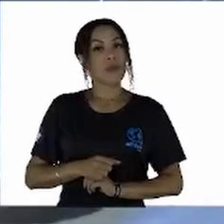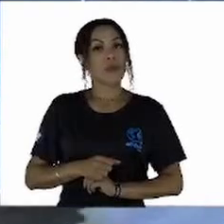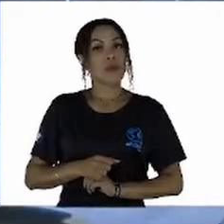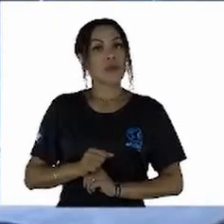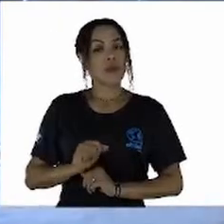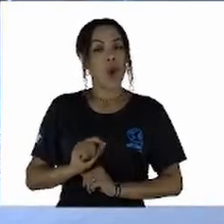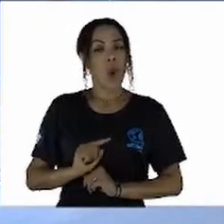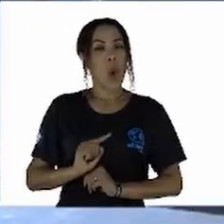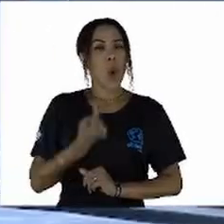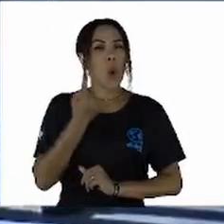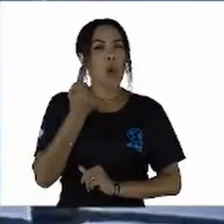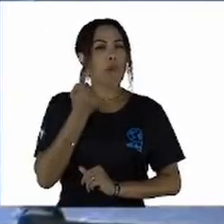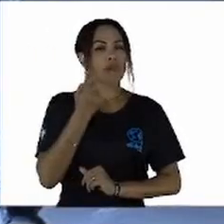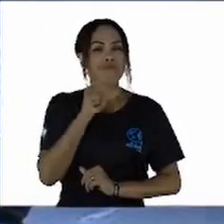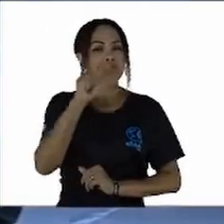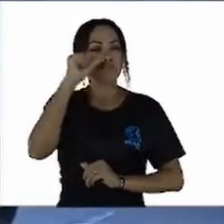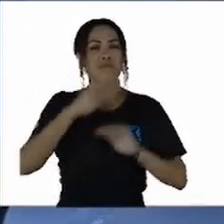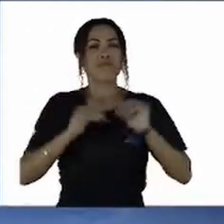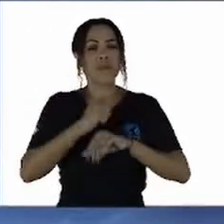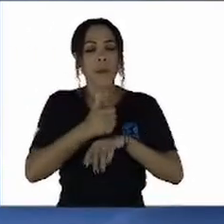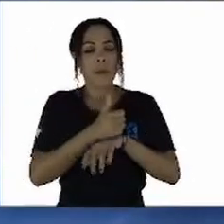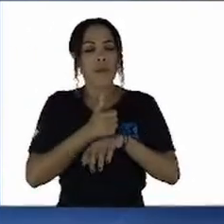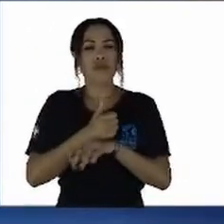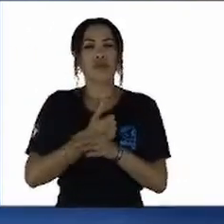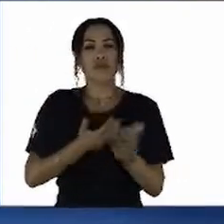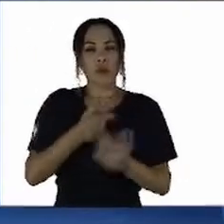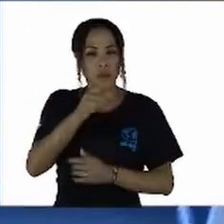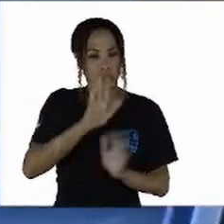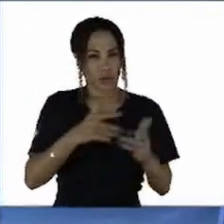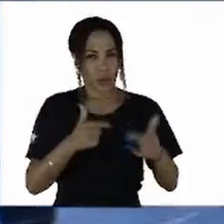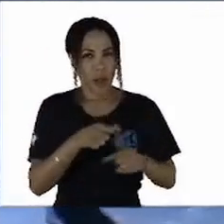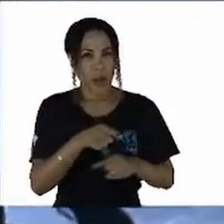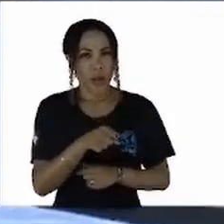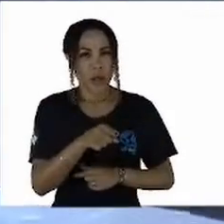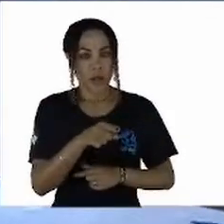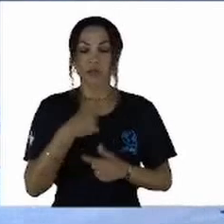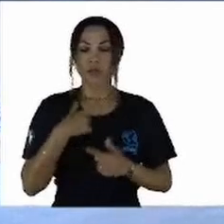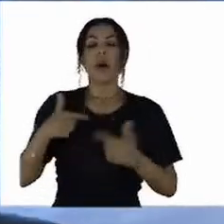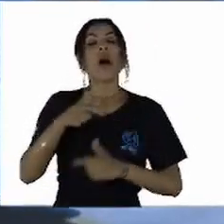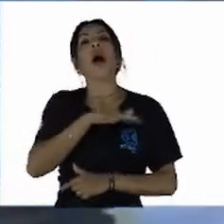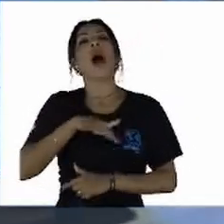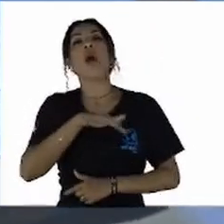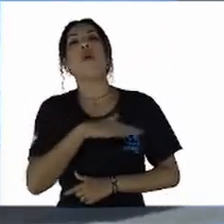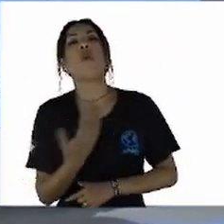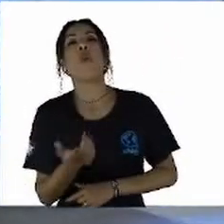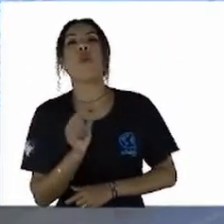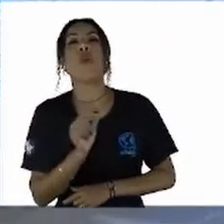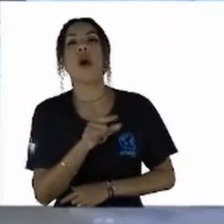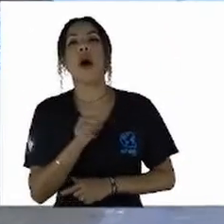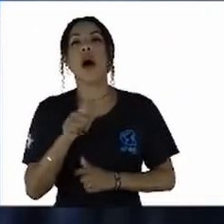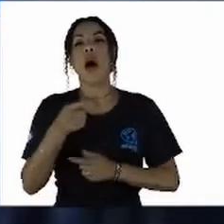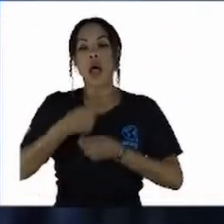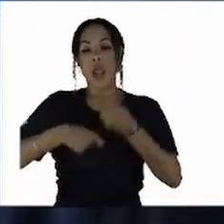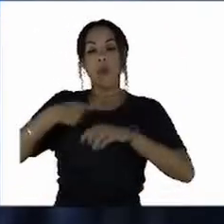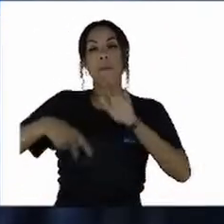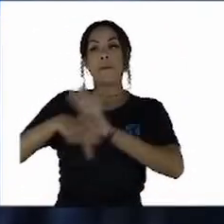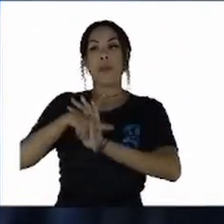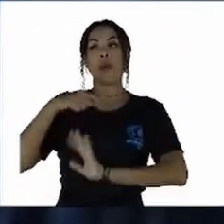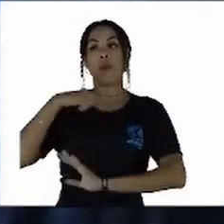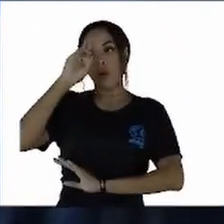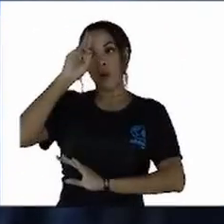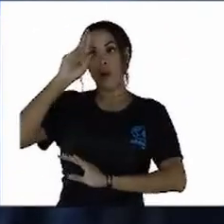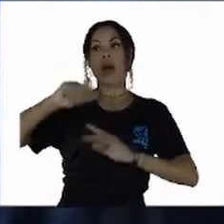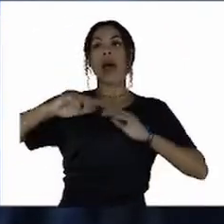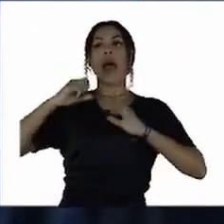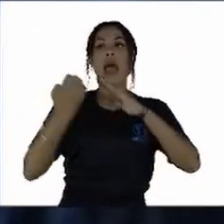uma carreira que um jovem... Você já trabalha, Caroline? Trabalho. Que área que você está atuando? Negócio próprio, na empresa